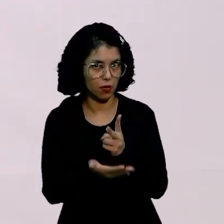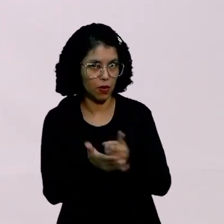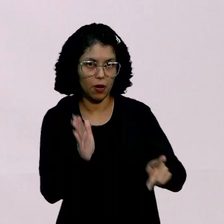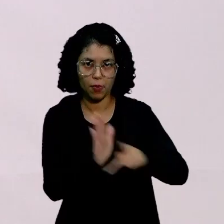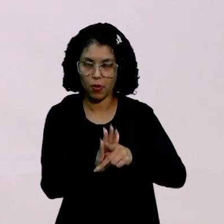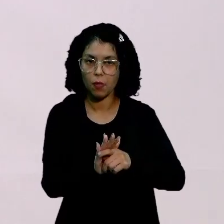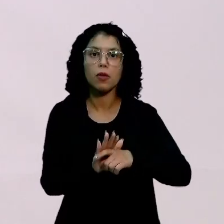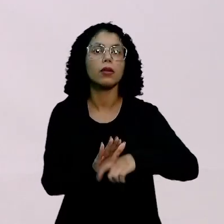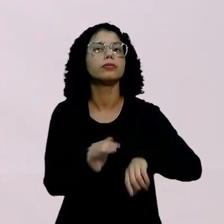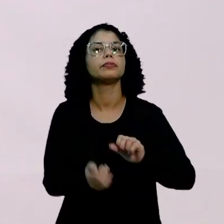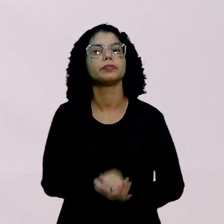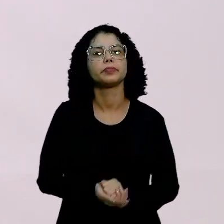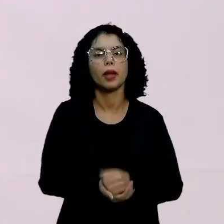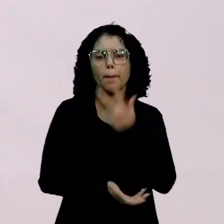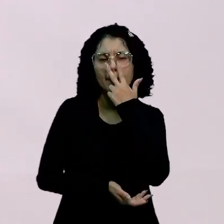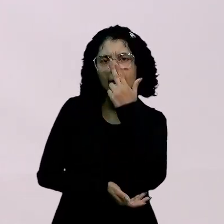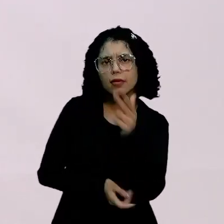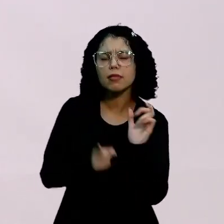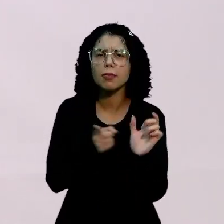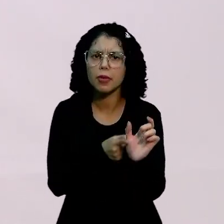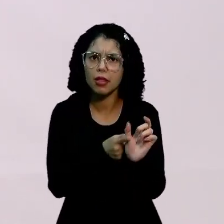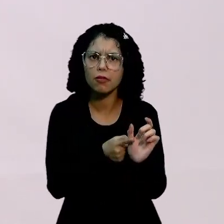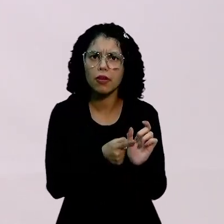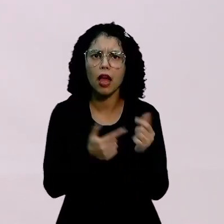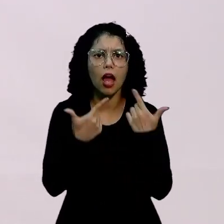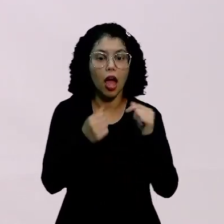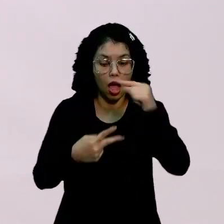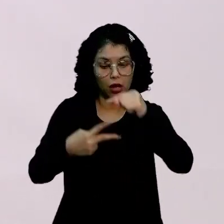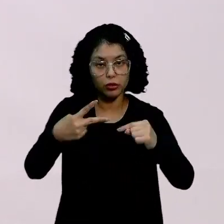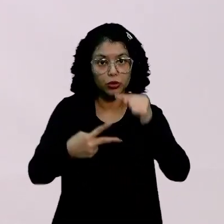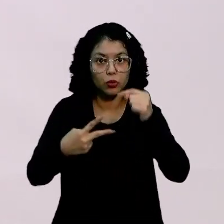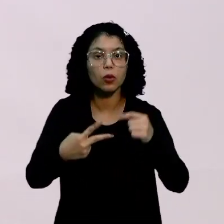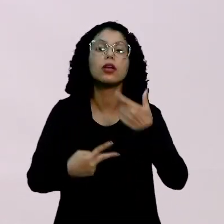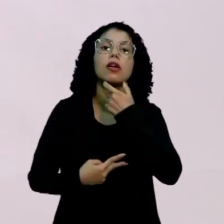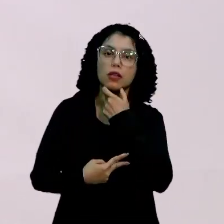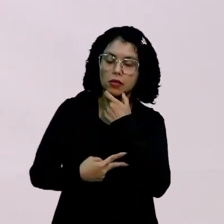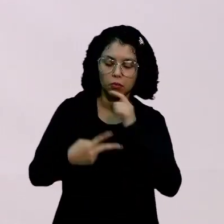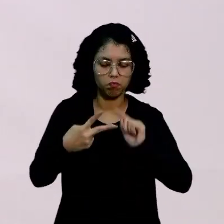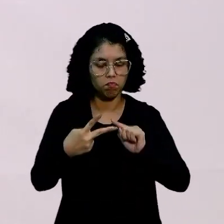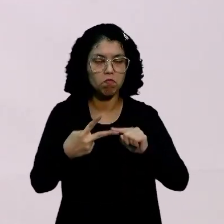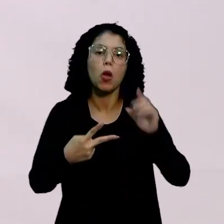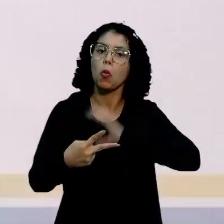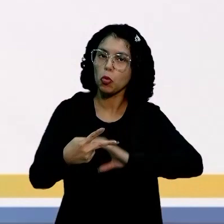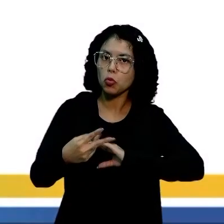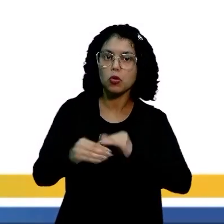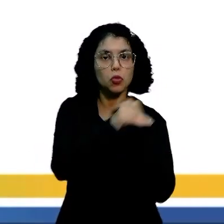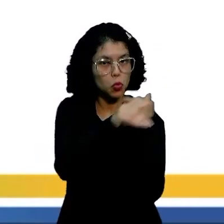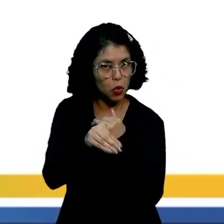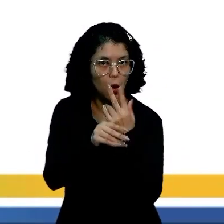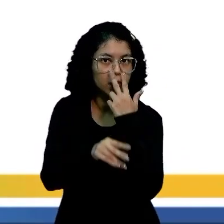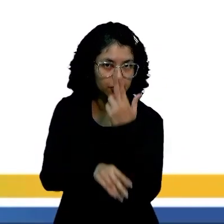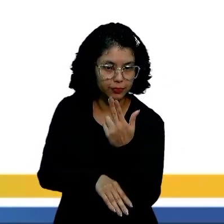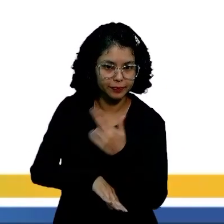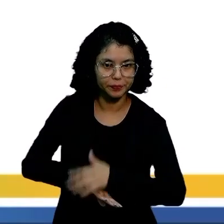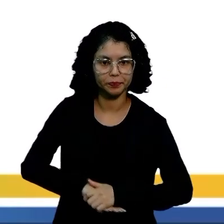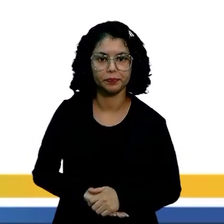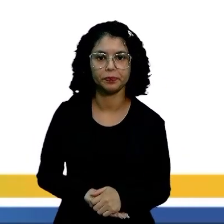são palavras parecidas em ambas as línguas, ok? Tanto inglês quanto português.